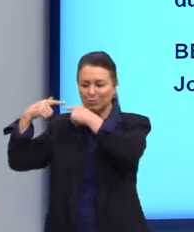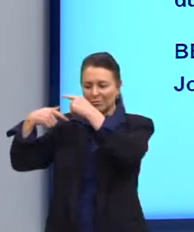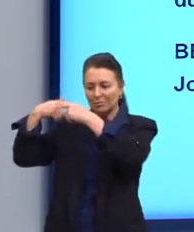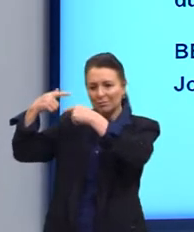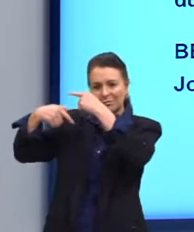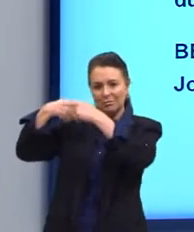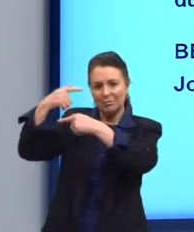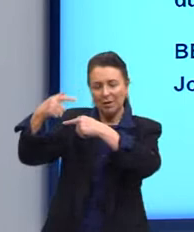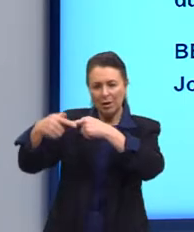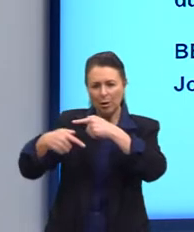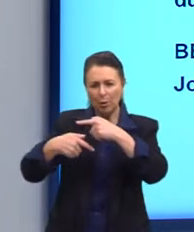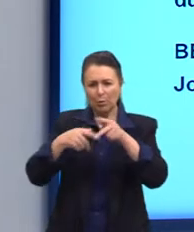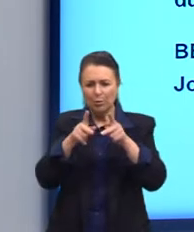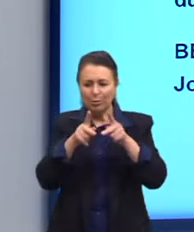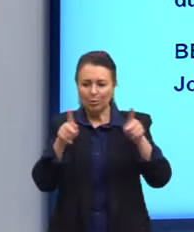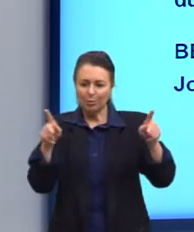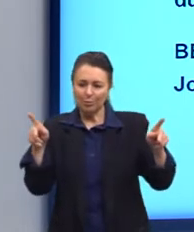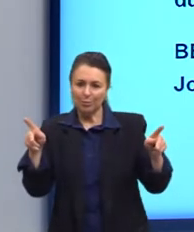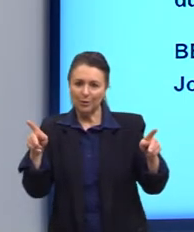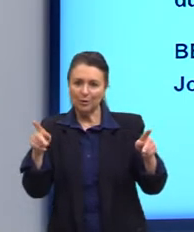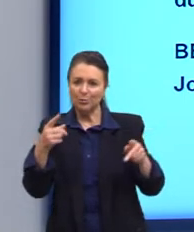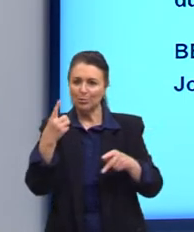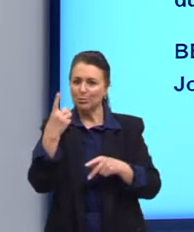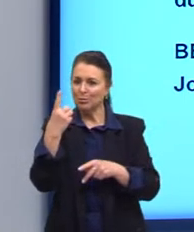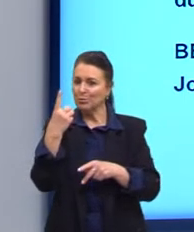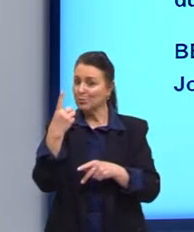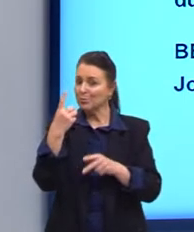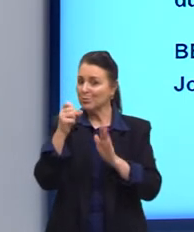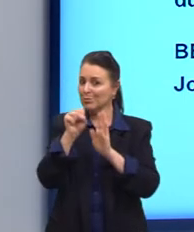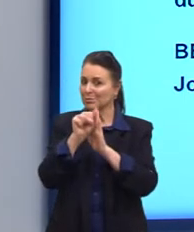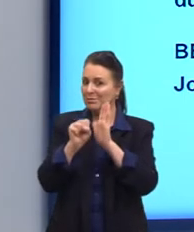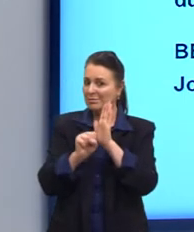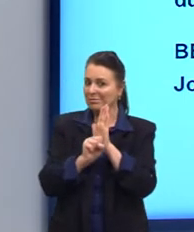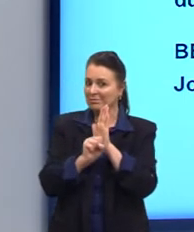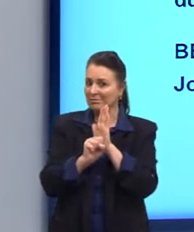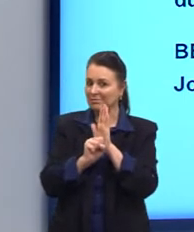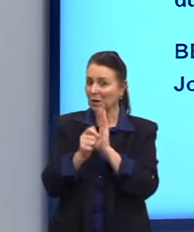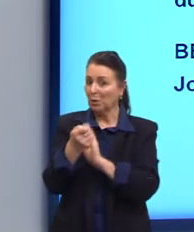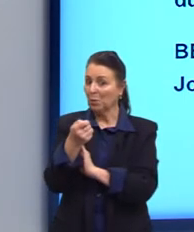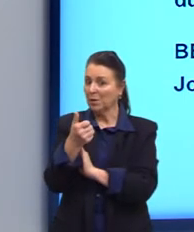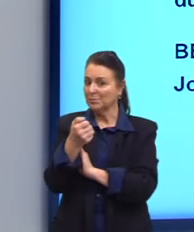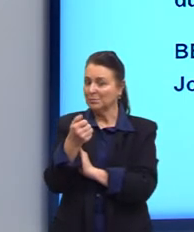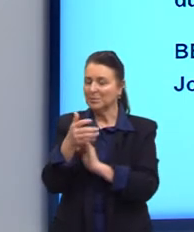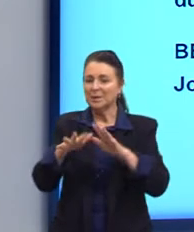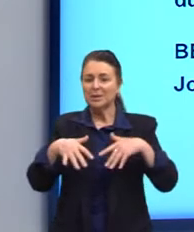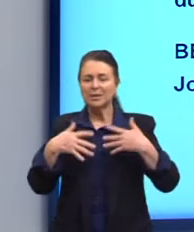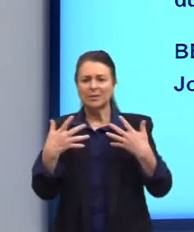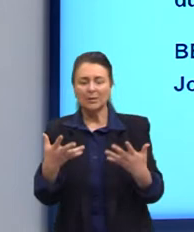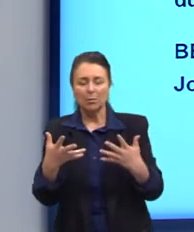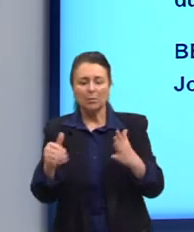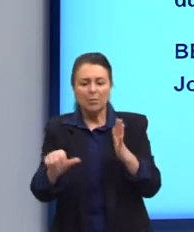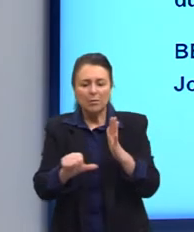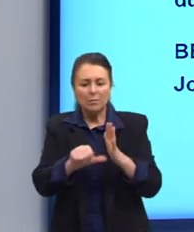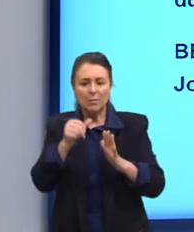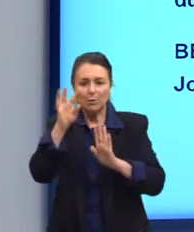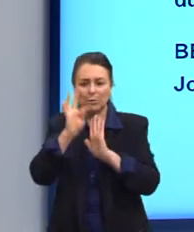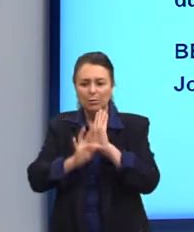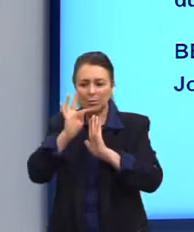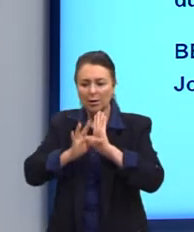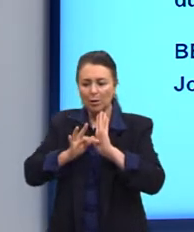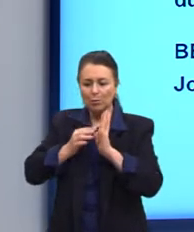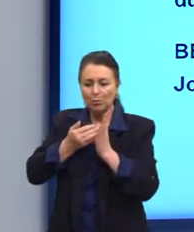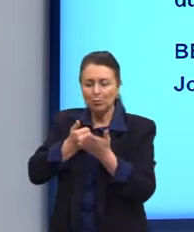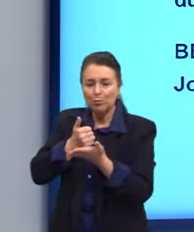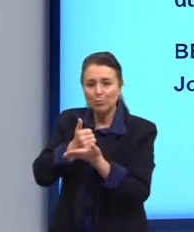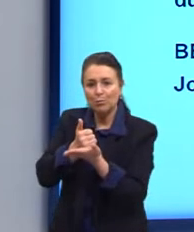durante já quase um século então este primeiro texto de apoio